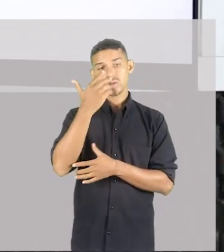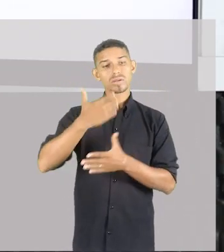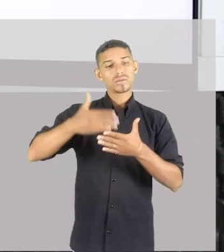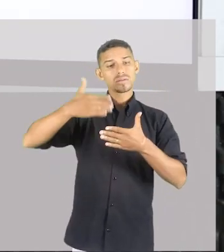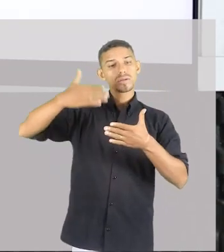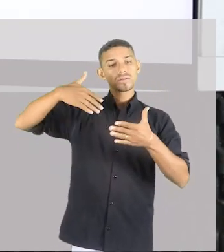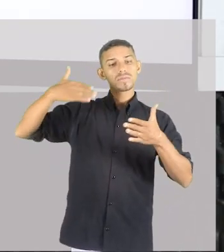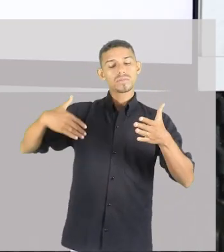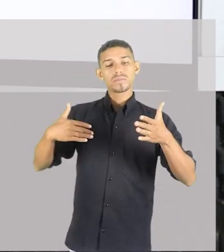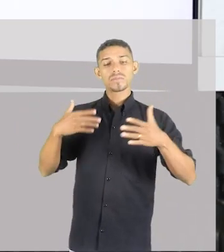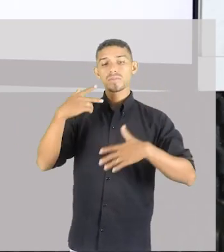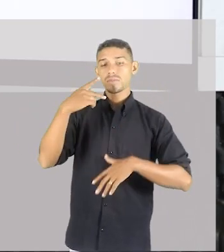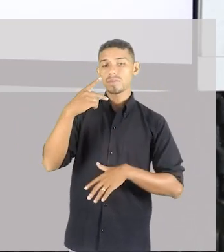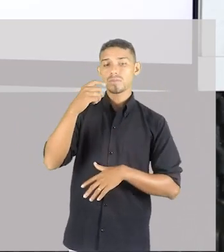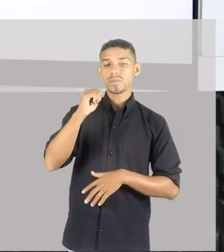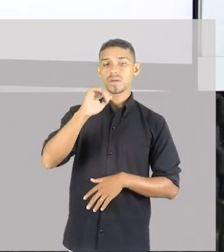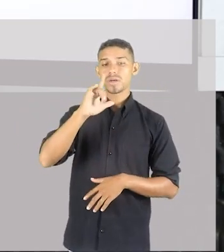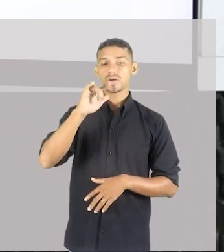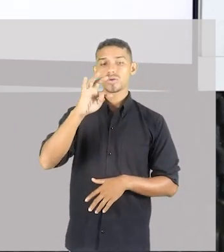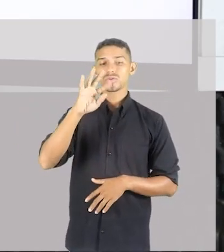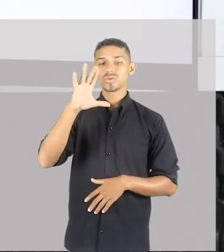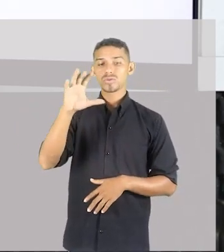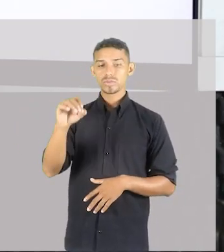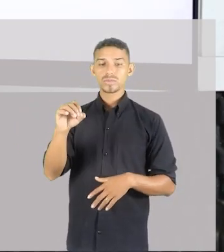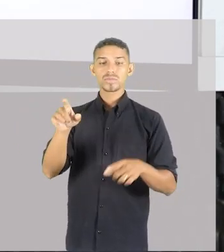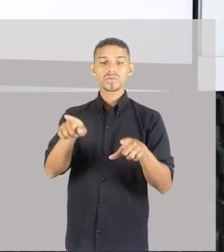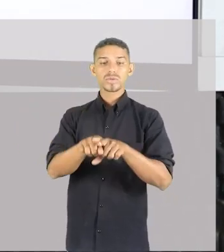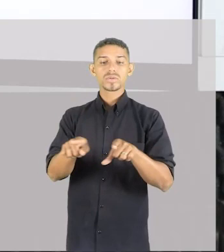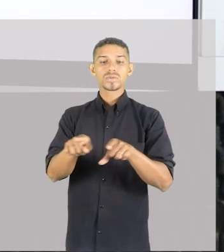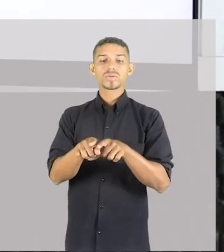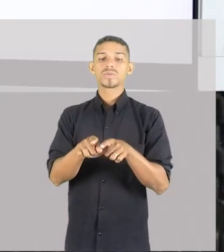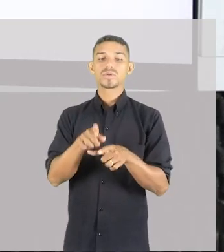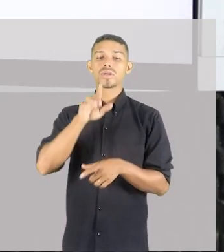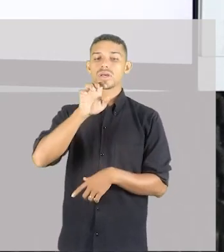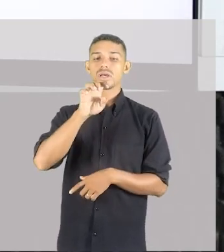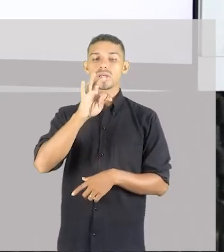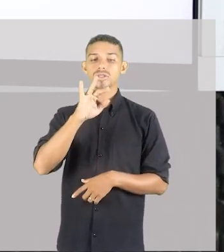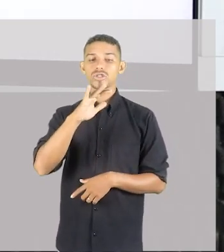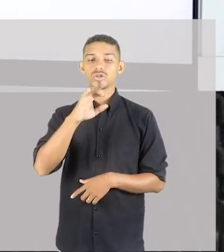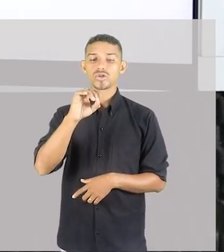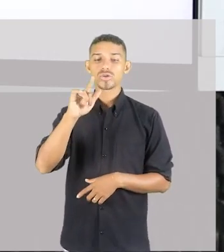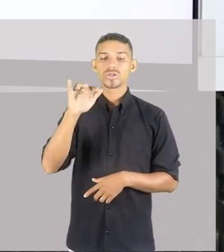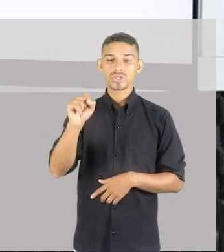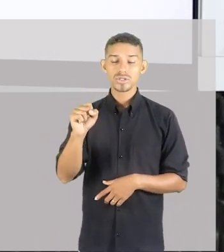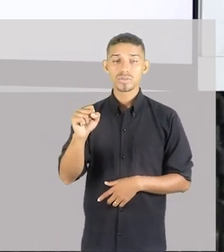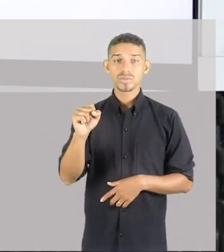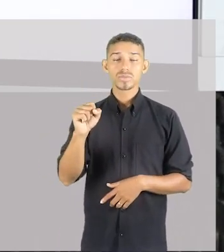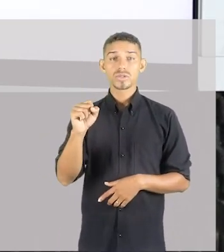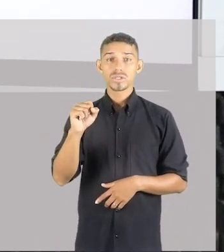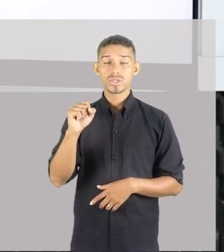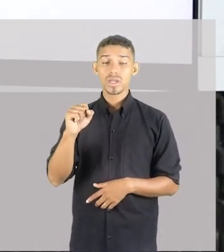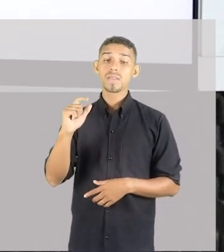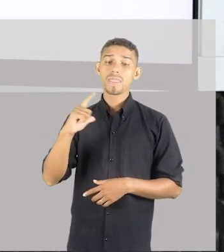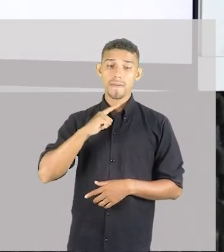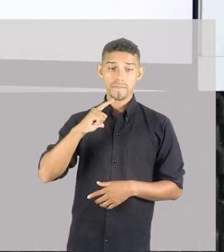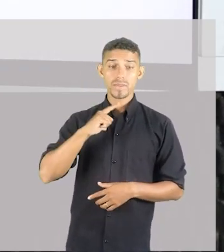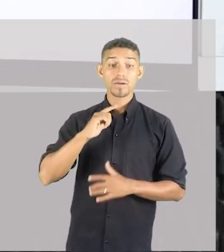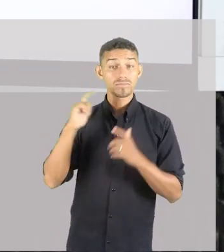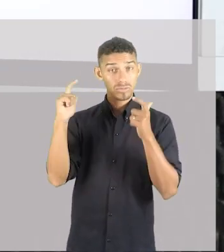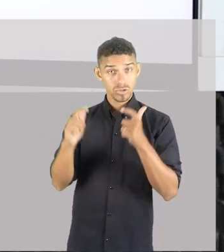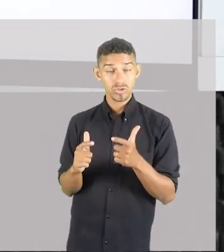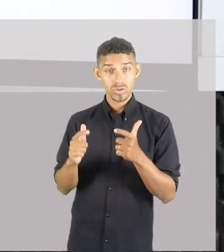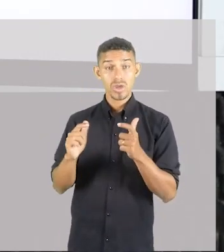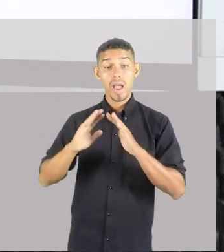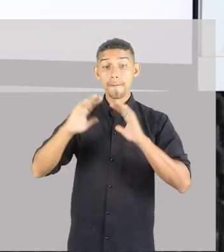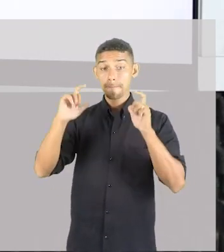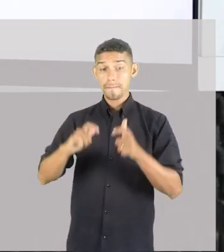indígena, paleontologia, arqueologia e etnologia. E estamos com um sítio arqueológico